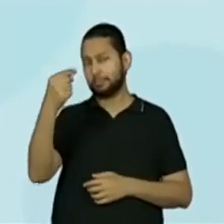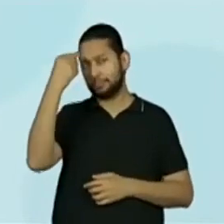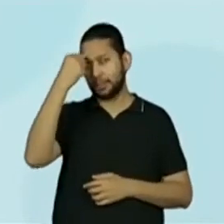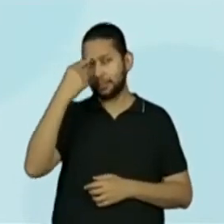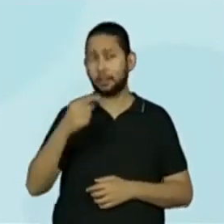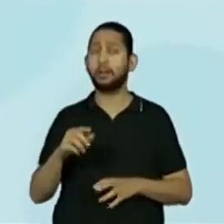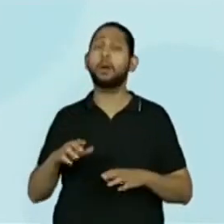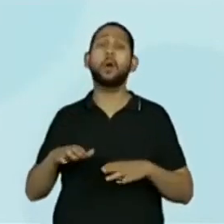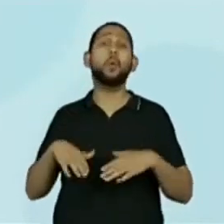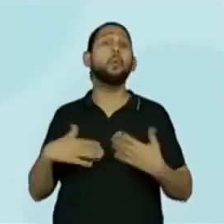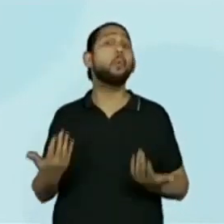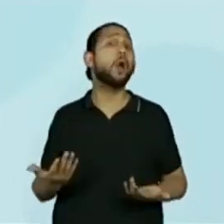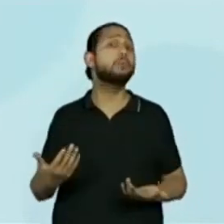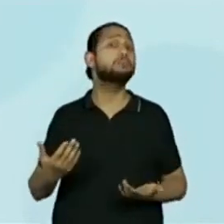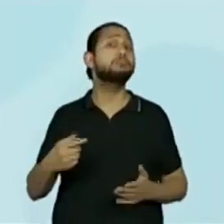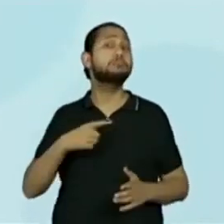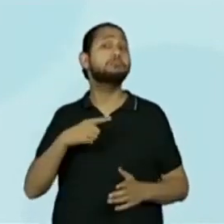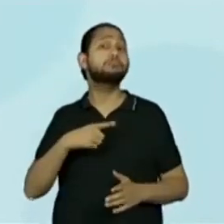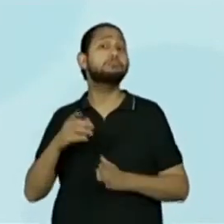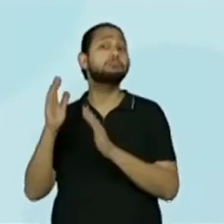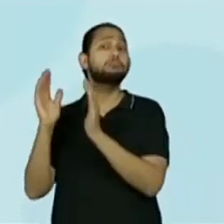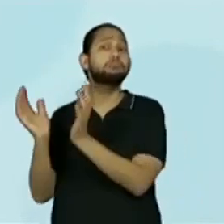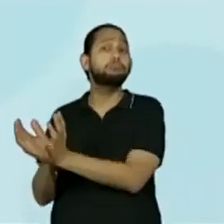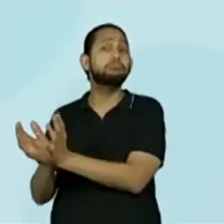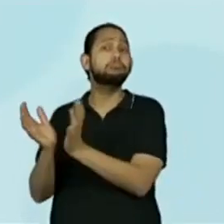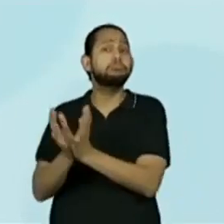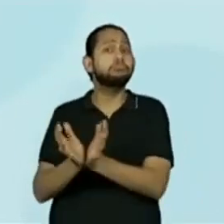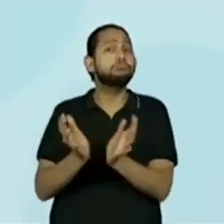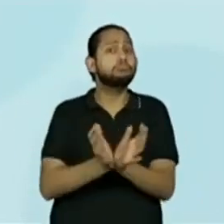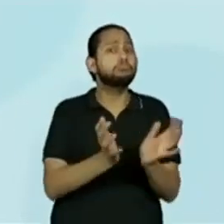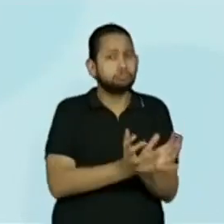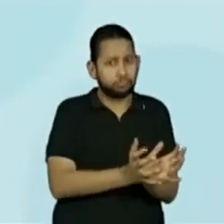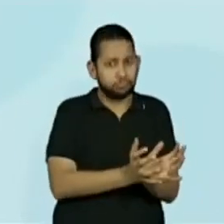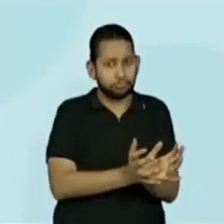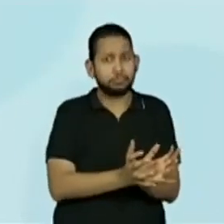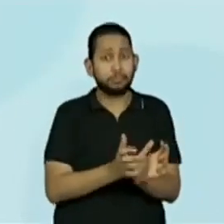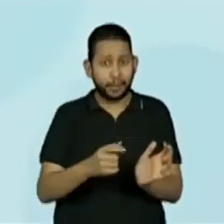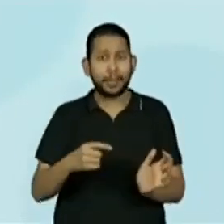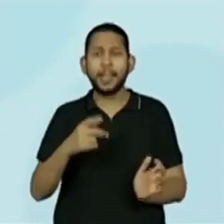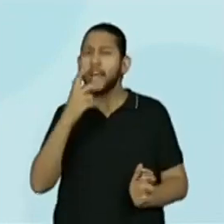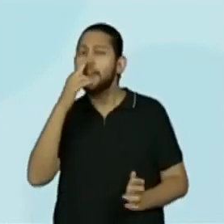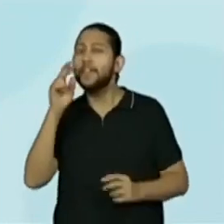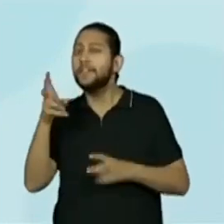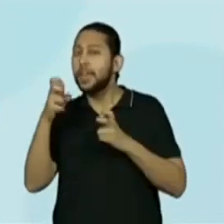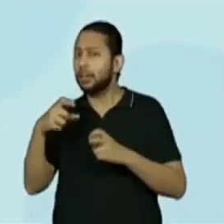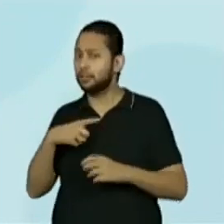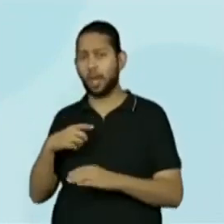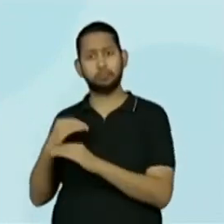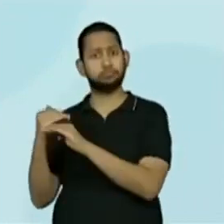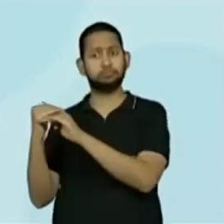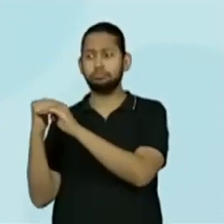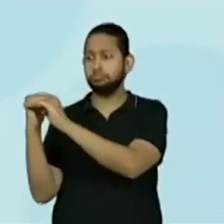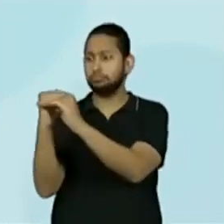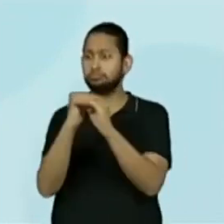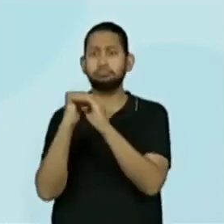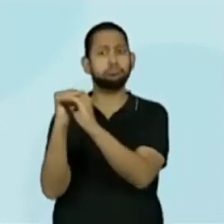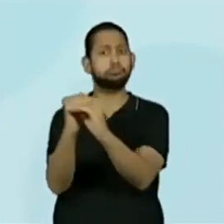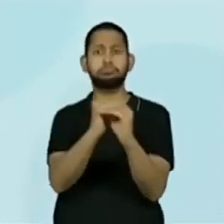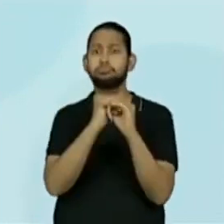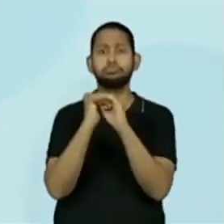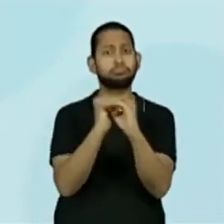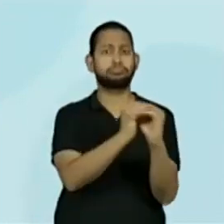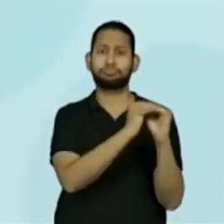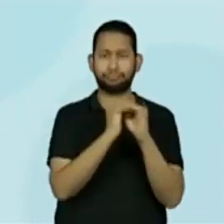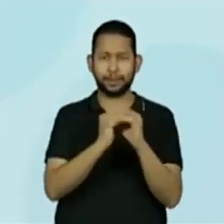e quais são as nossas classes para você perceber que existe sempre um padrão e uma regularidade, e isso ajuda muito